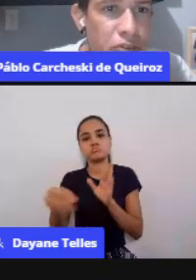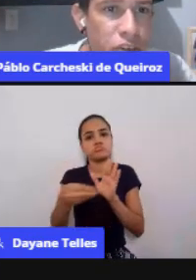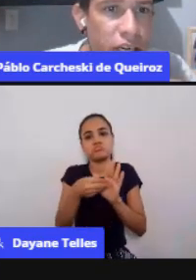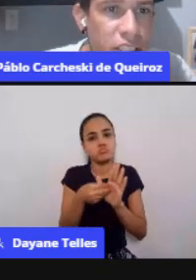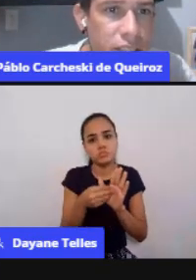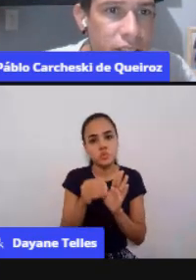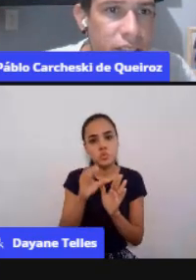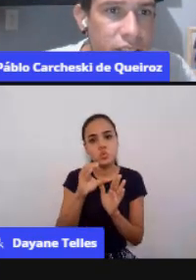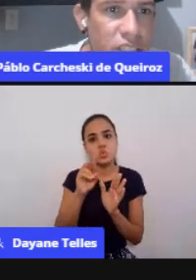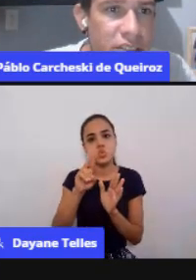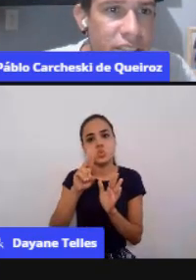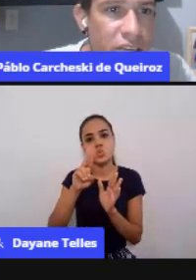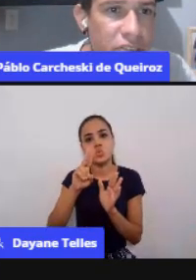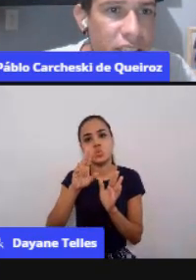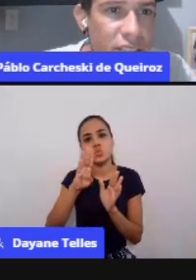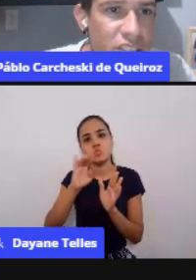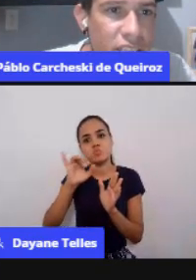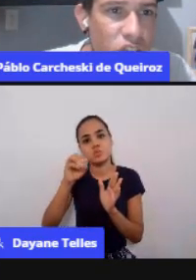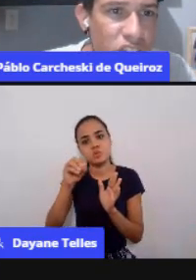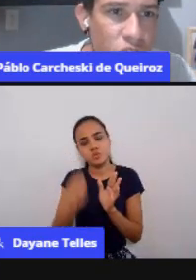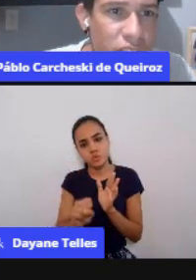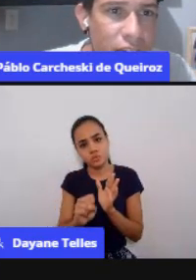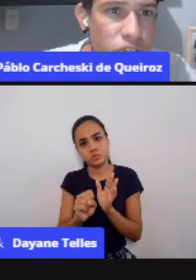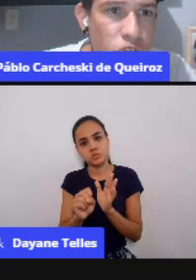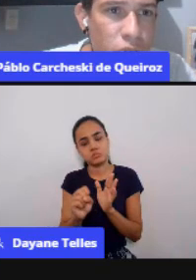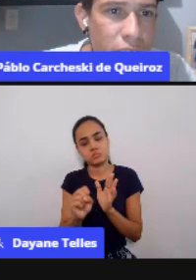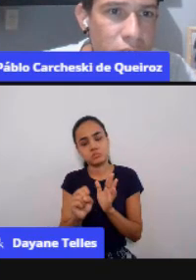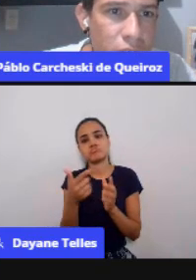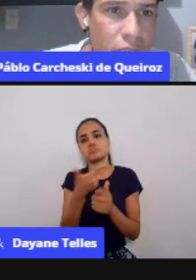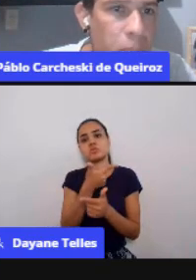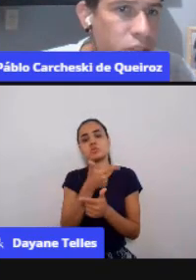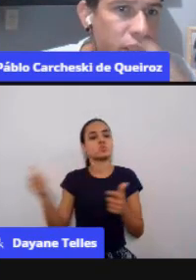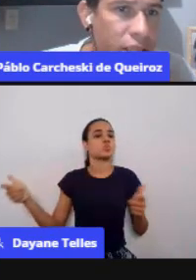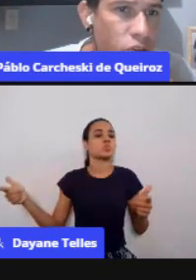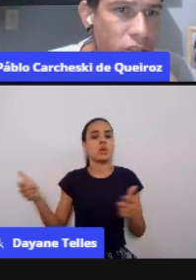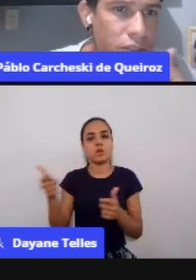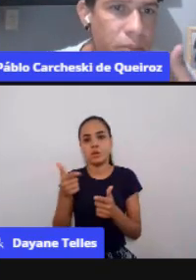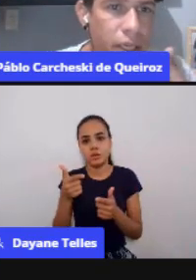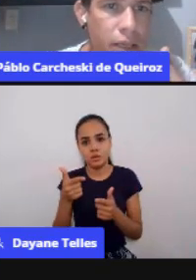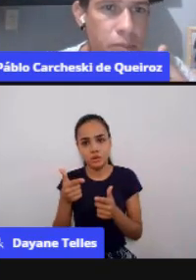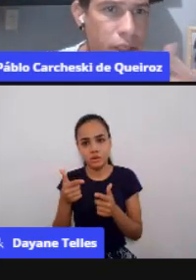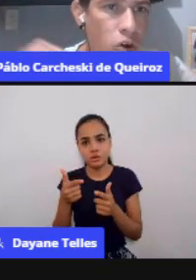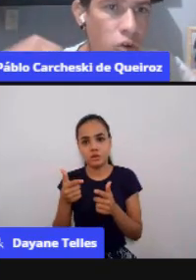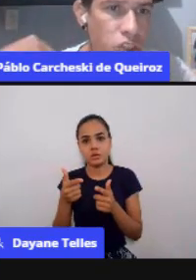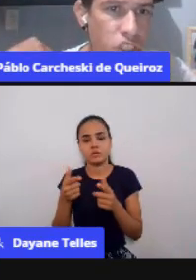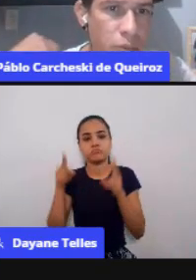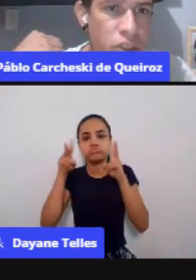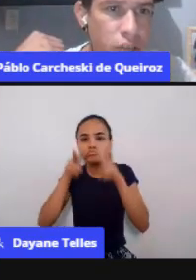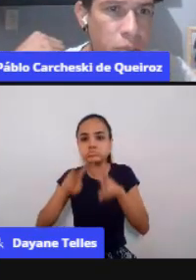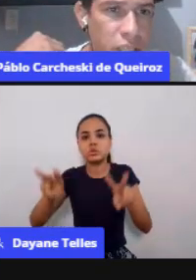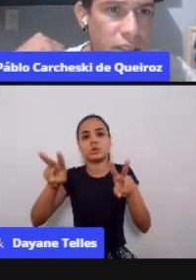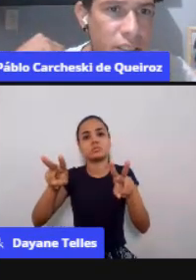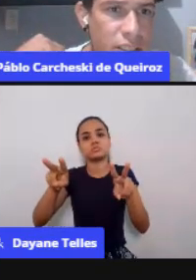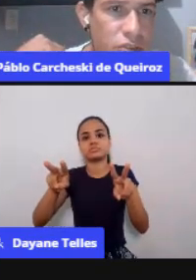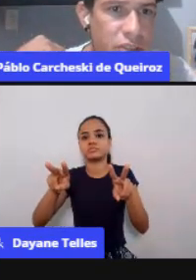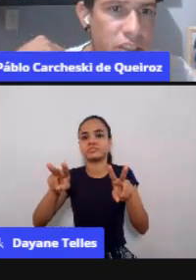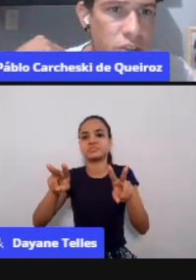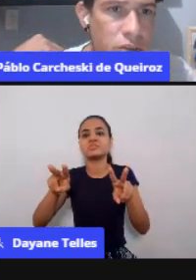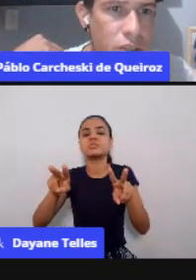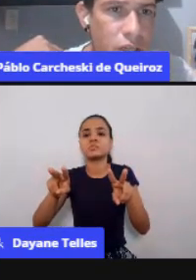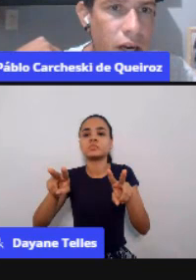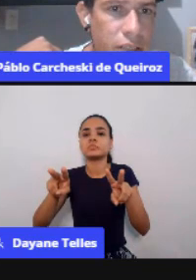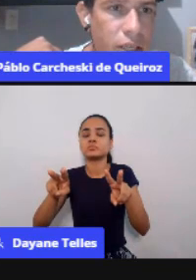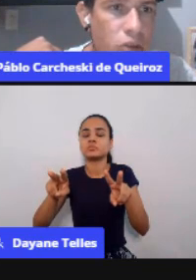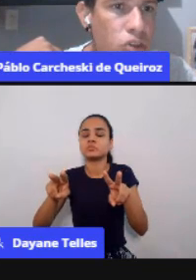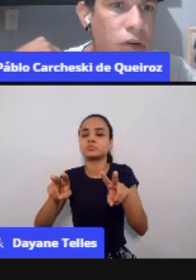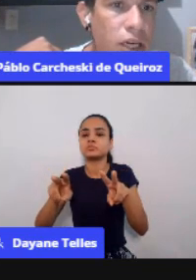ela já esteve, né, nas diagnósticas do 8º e 9º ano, ela poderia estar em outros também, né, igual a gente acabou de ver, ela poderia estar desde o